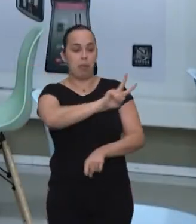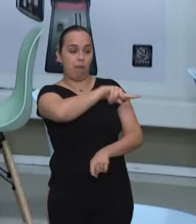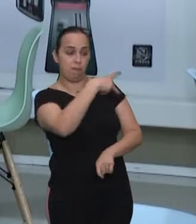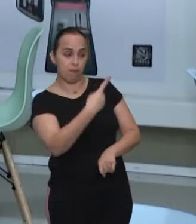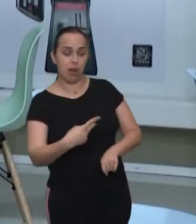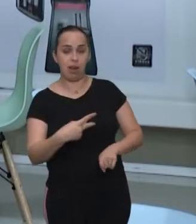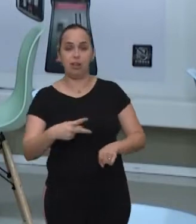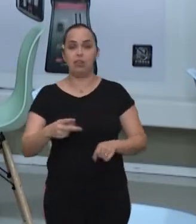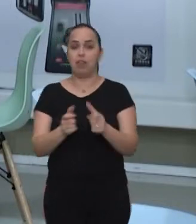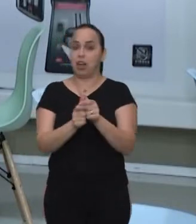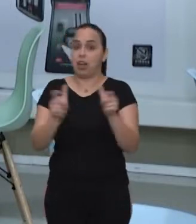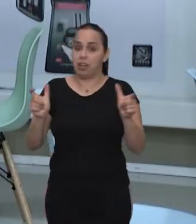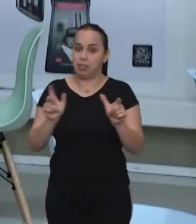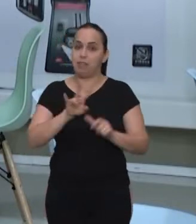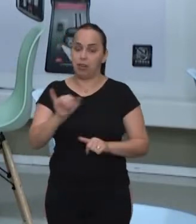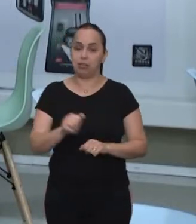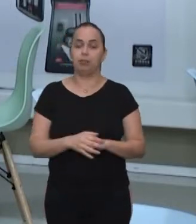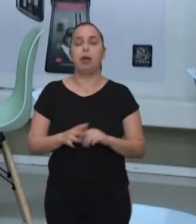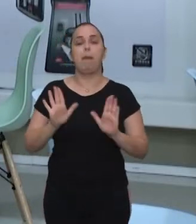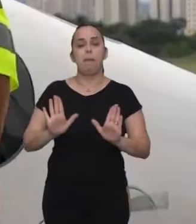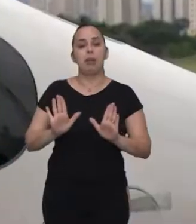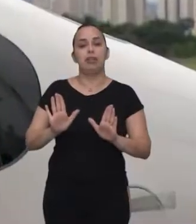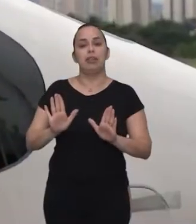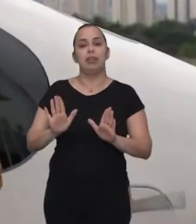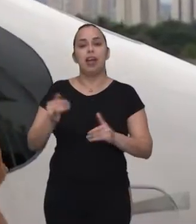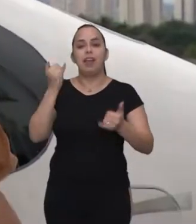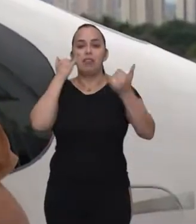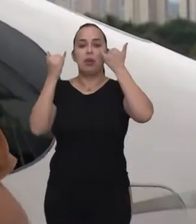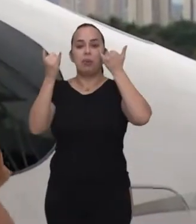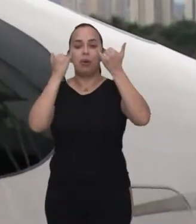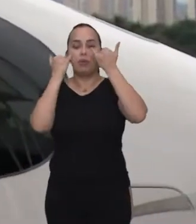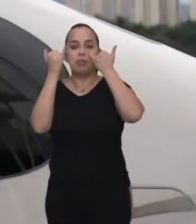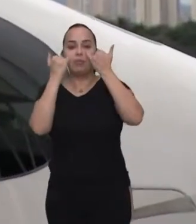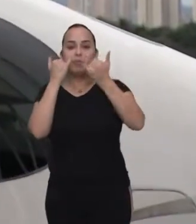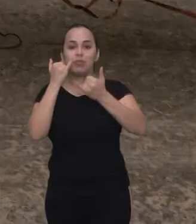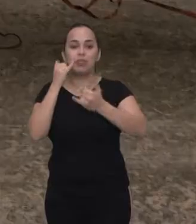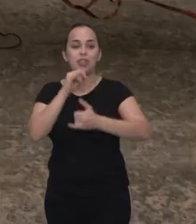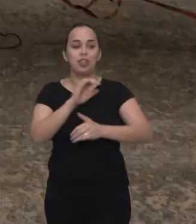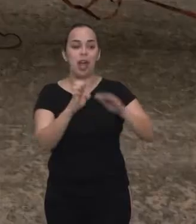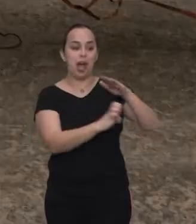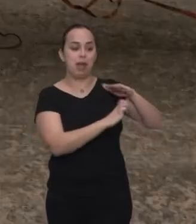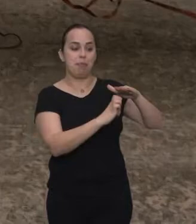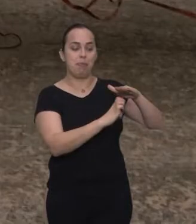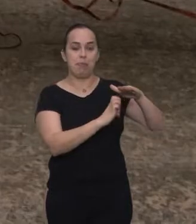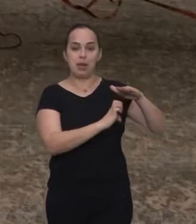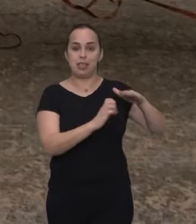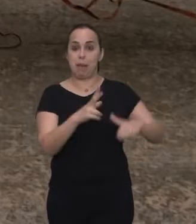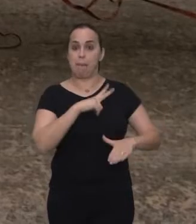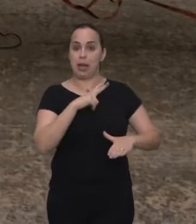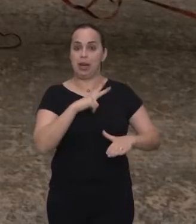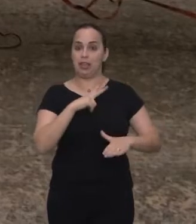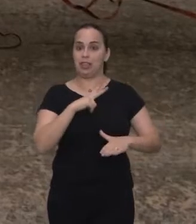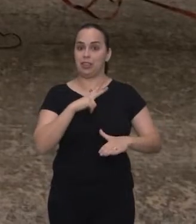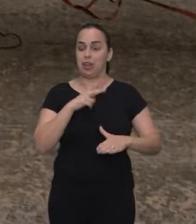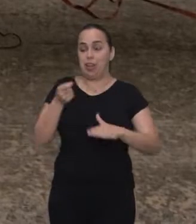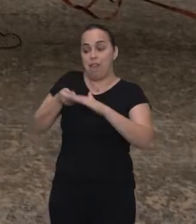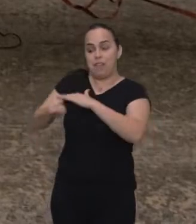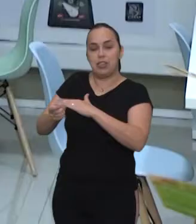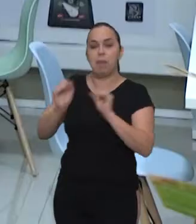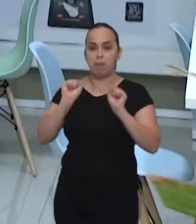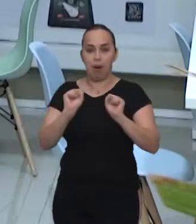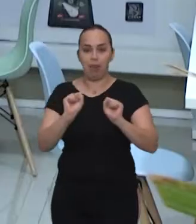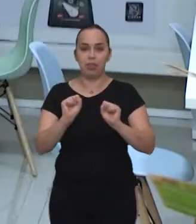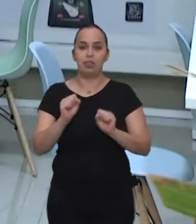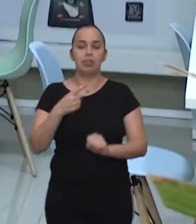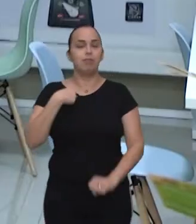na região aqui do vale muito grande que hoje a gente não tem mais a notícia de que o aeroporto pode ser privatizado animou o